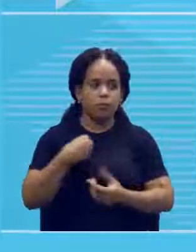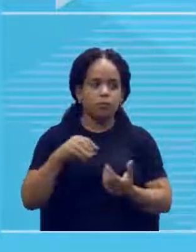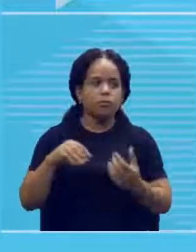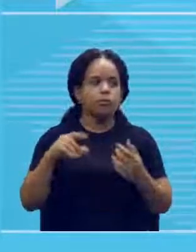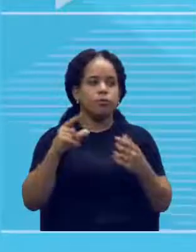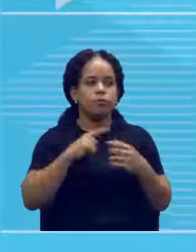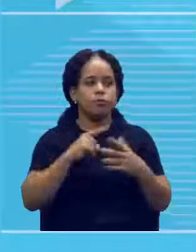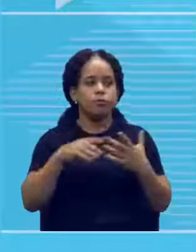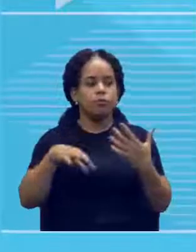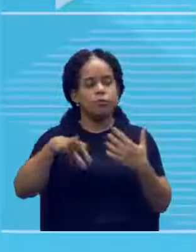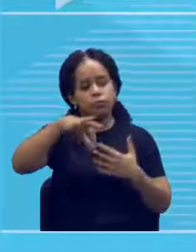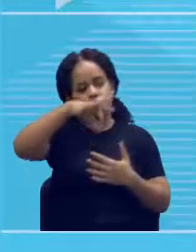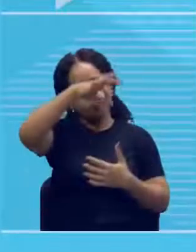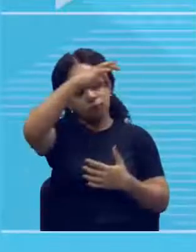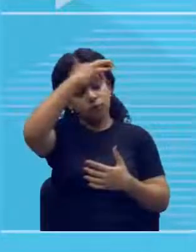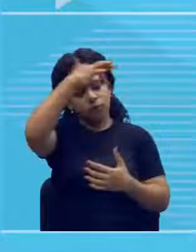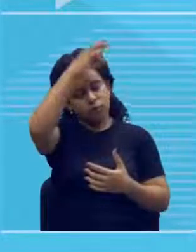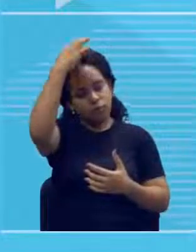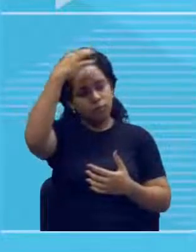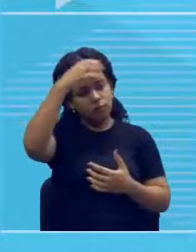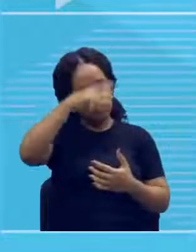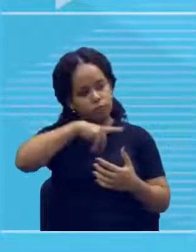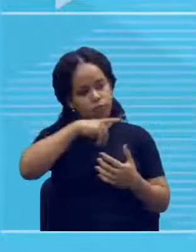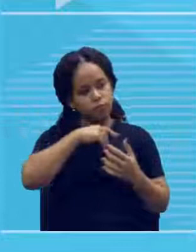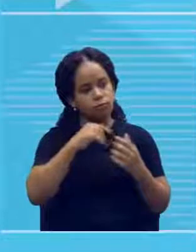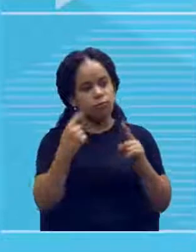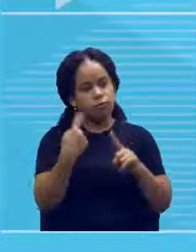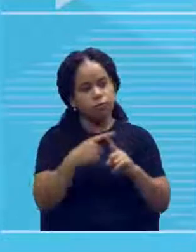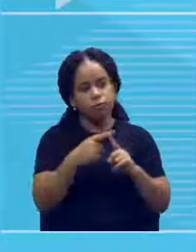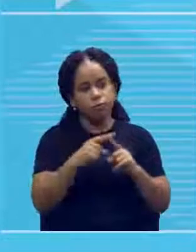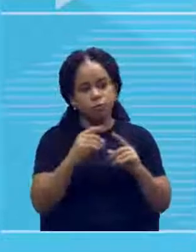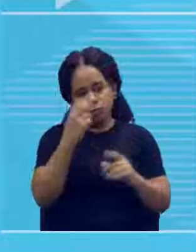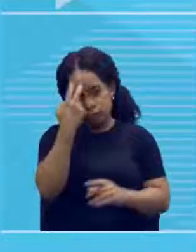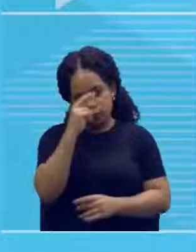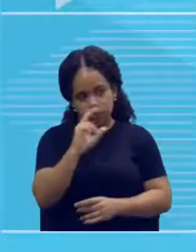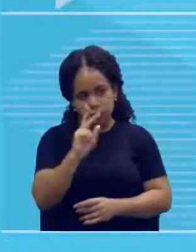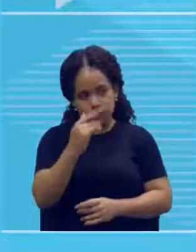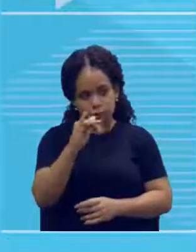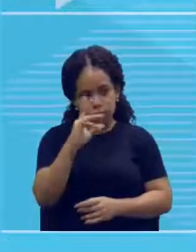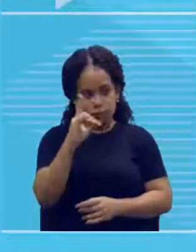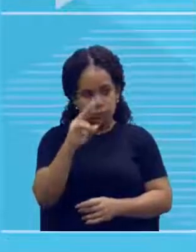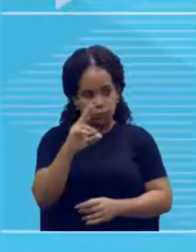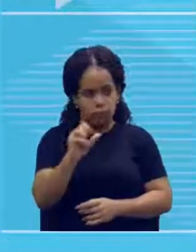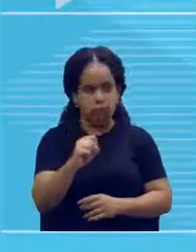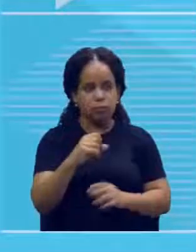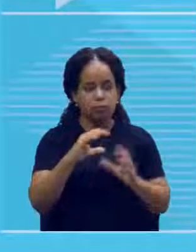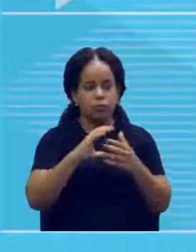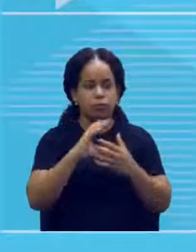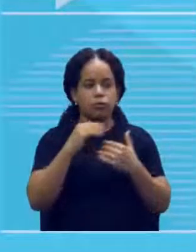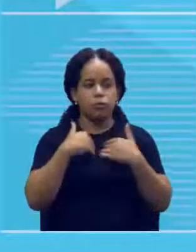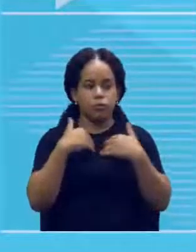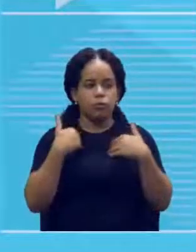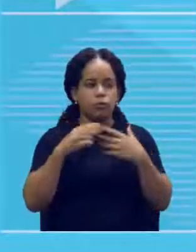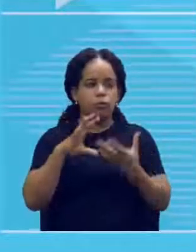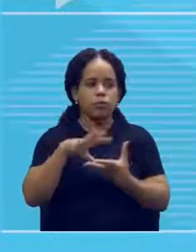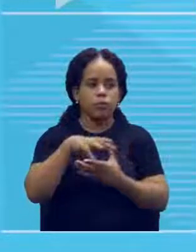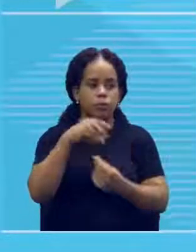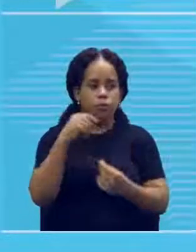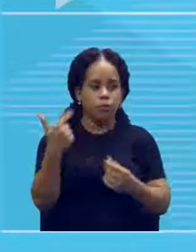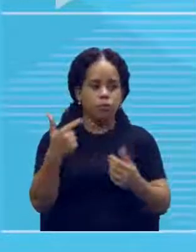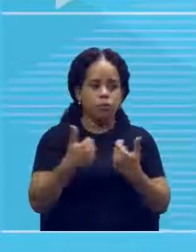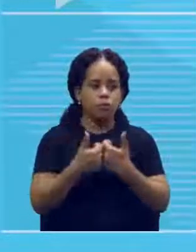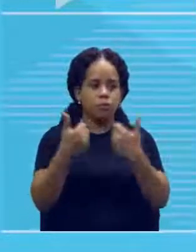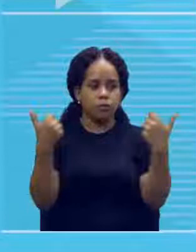hindus, corpo e alma não estão separados. Suas danças são passadas de geração a